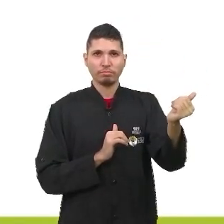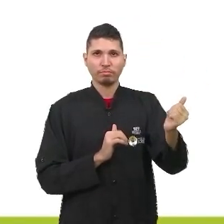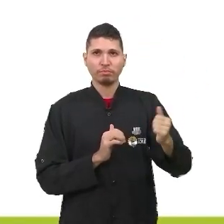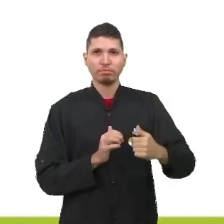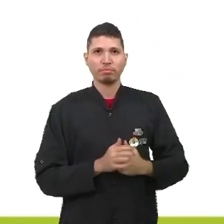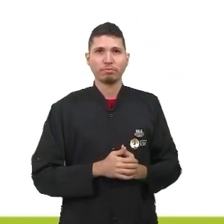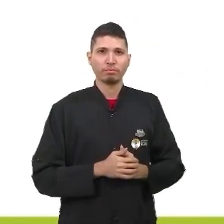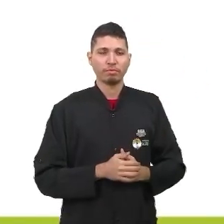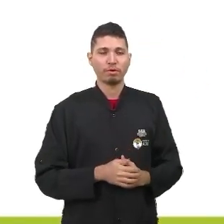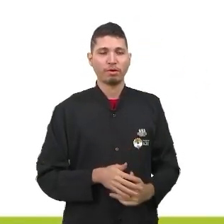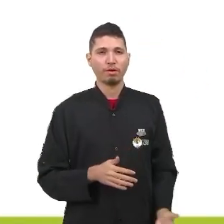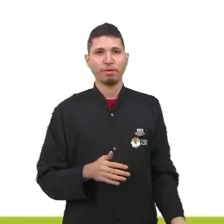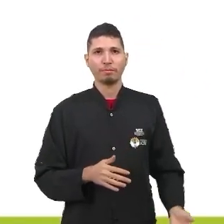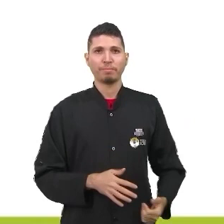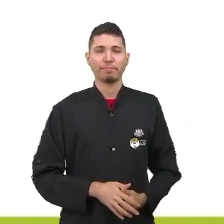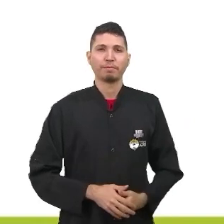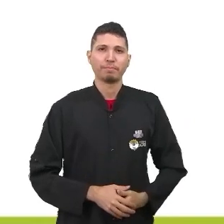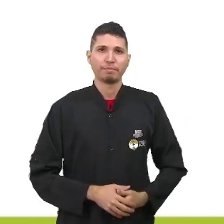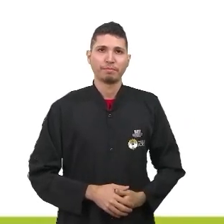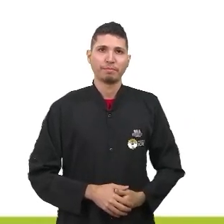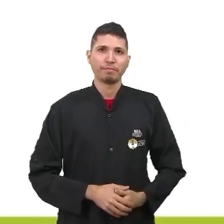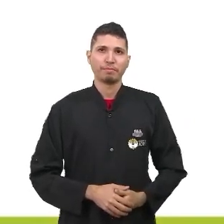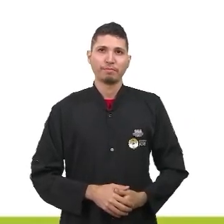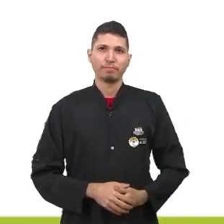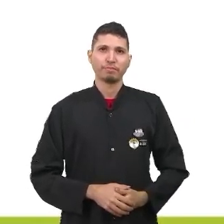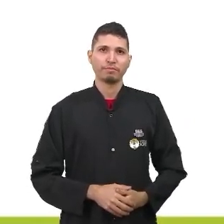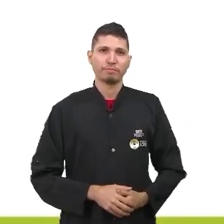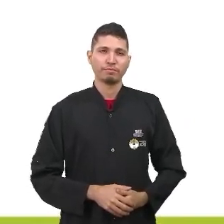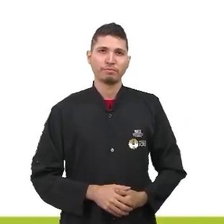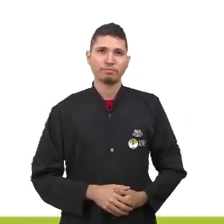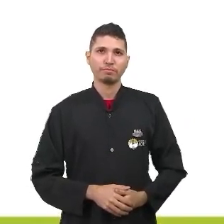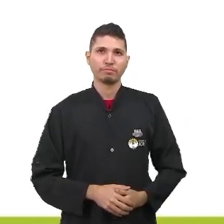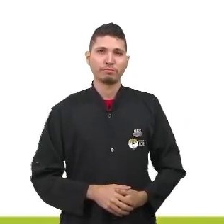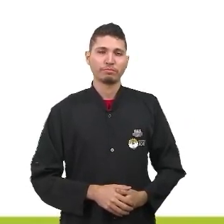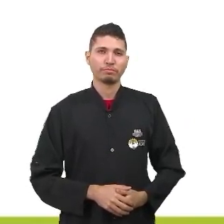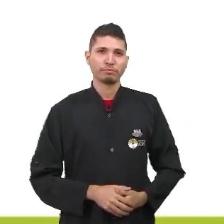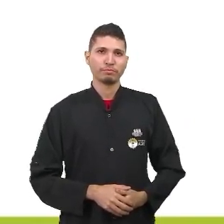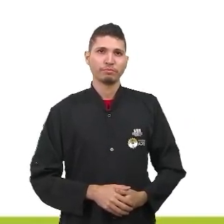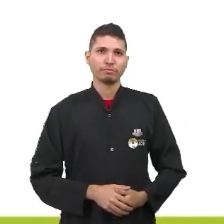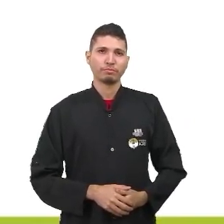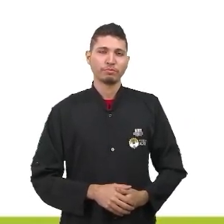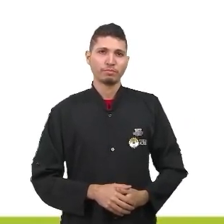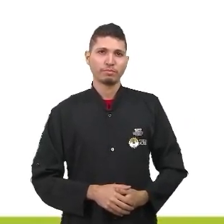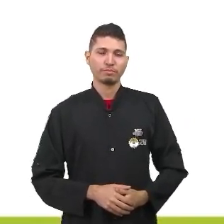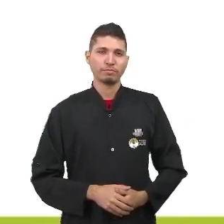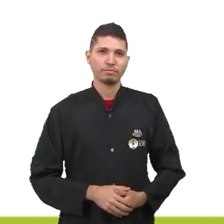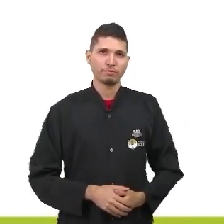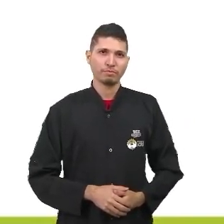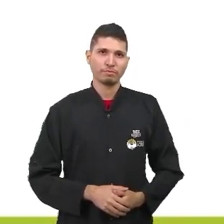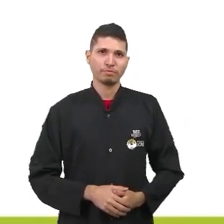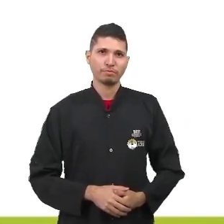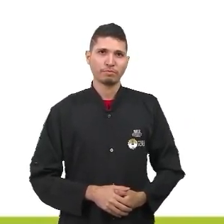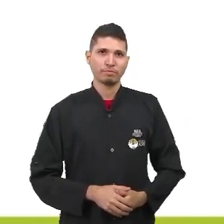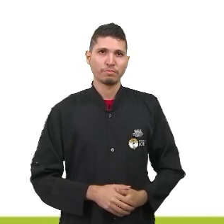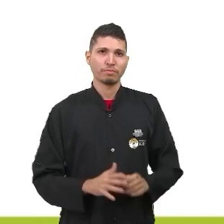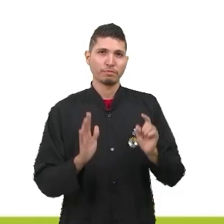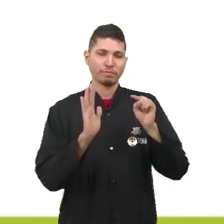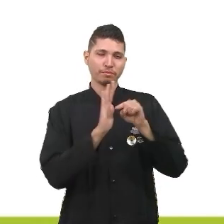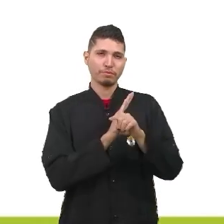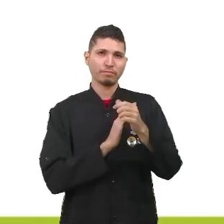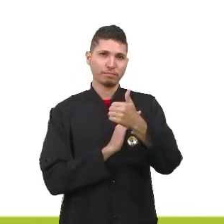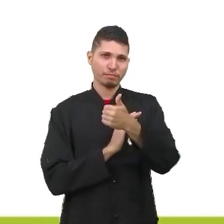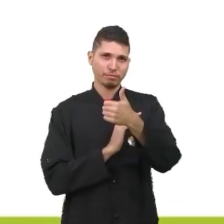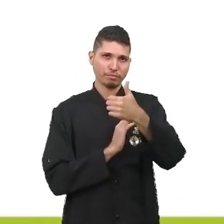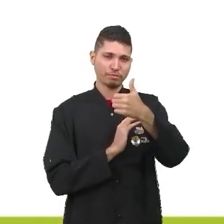nossa última questão da nossa aula, que está no livro Resolva Enem, na página 153, questão